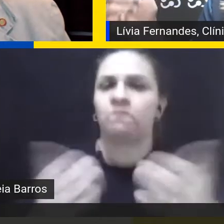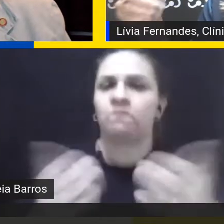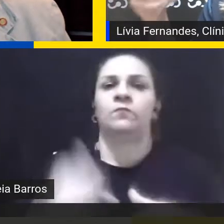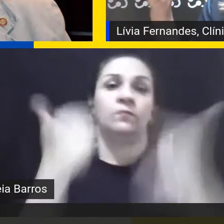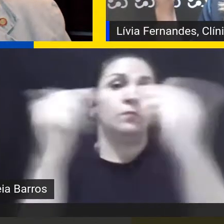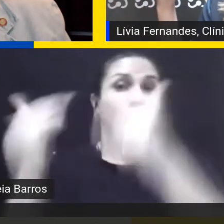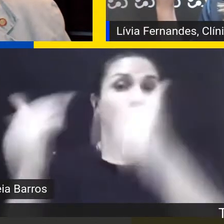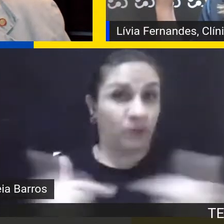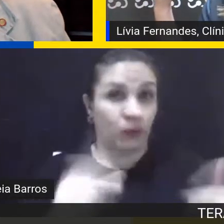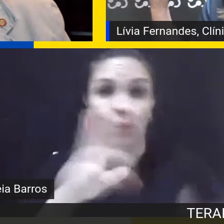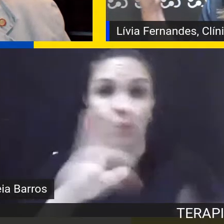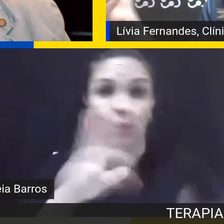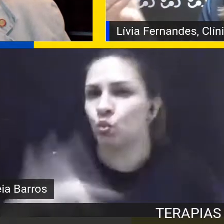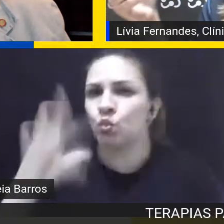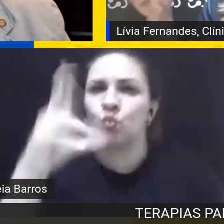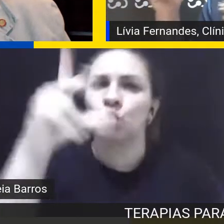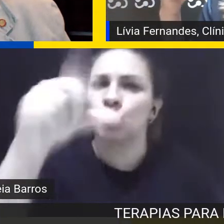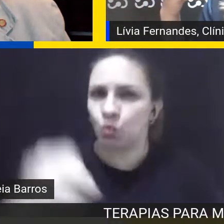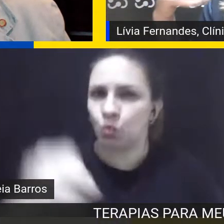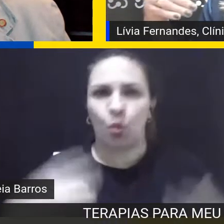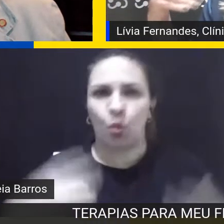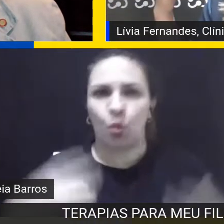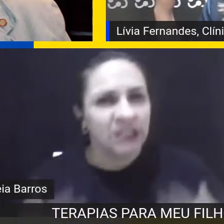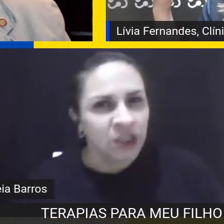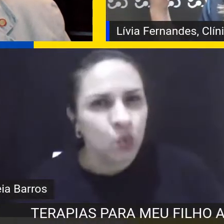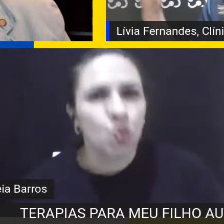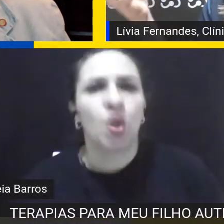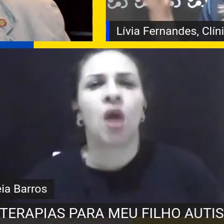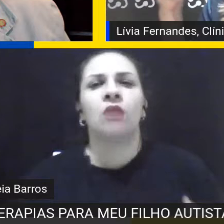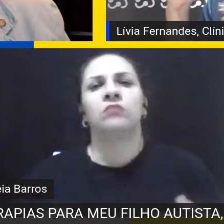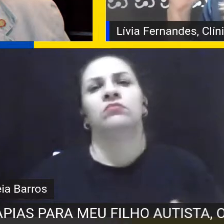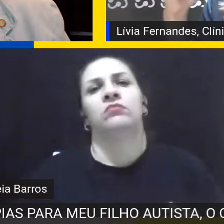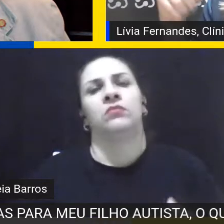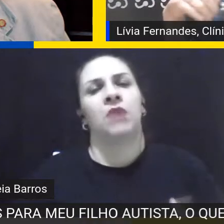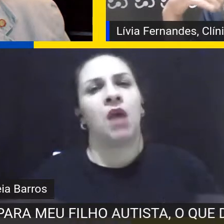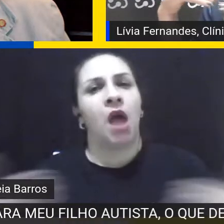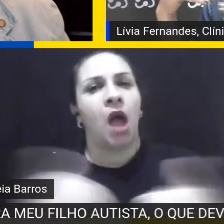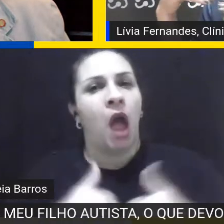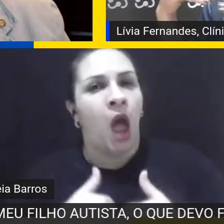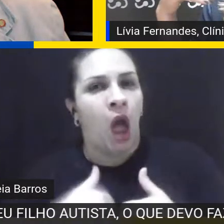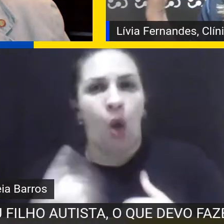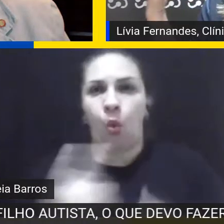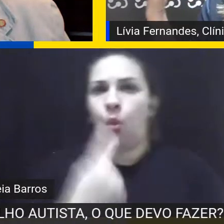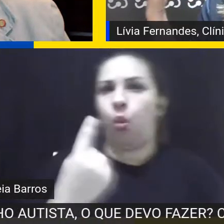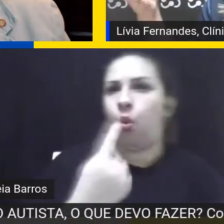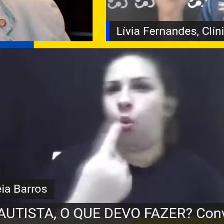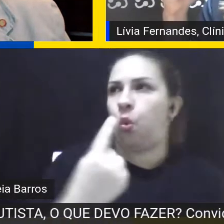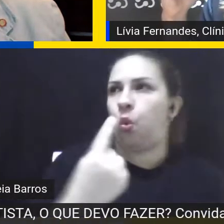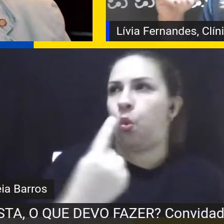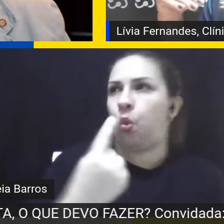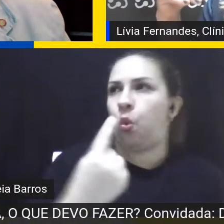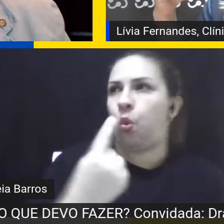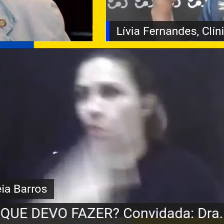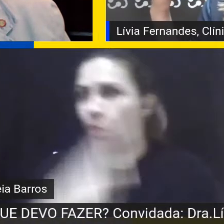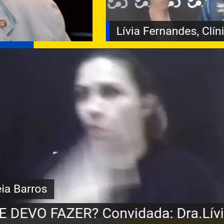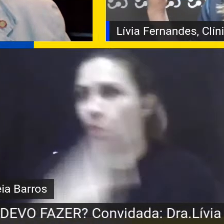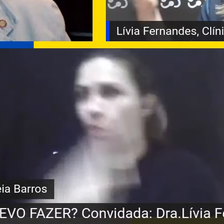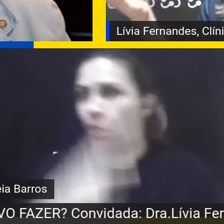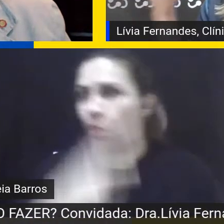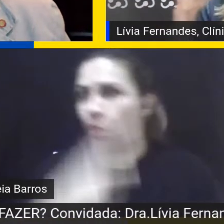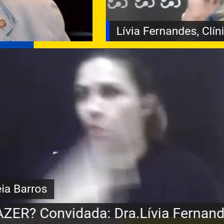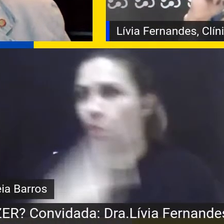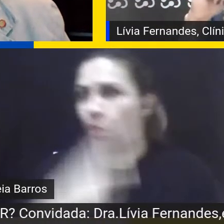a questão sensorial, toda a questão de autonomia, tem que estar com psicólogo,